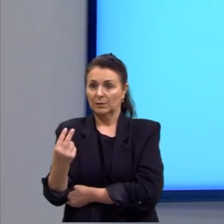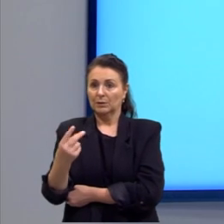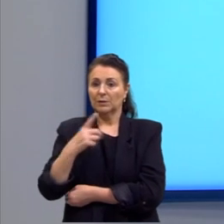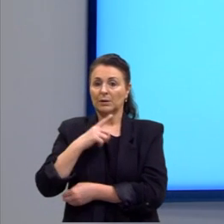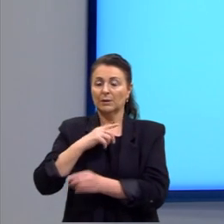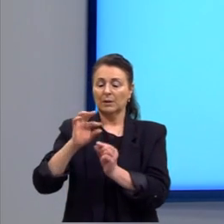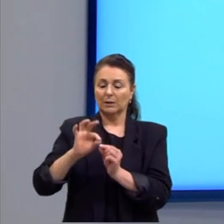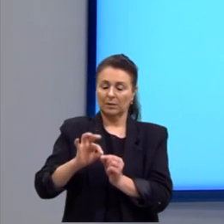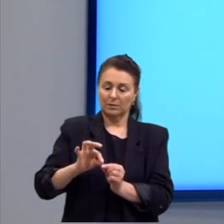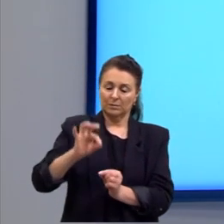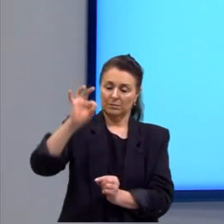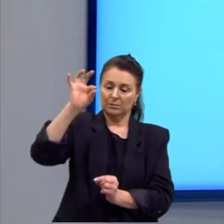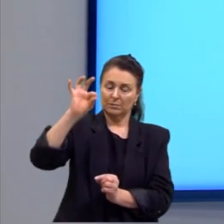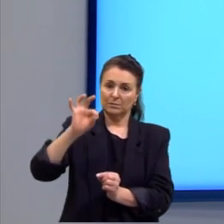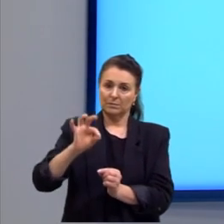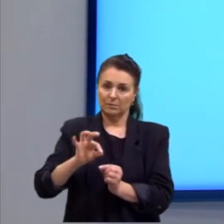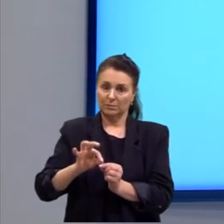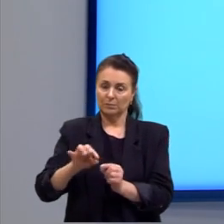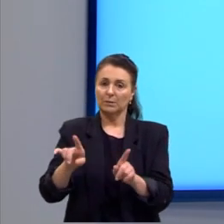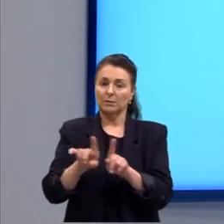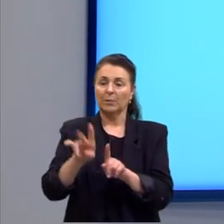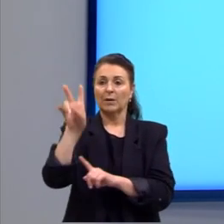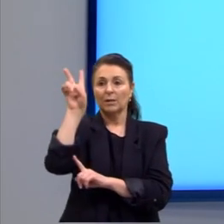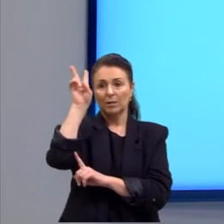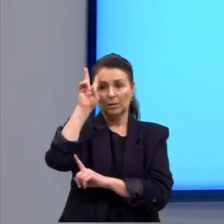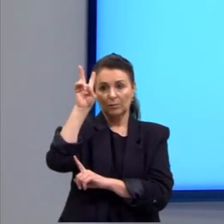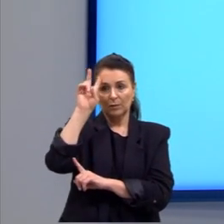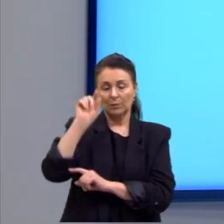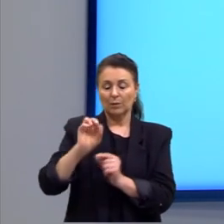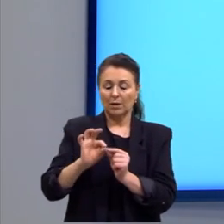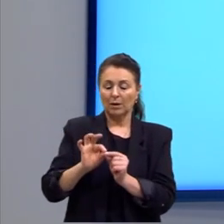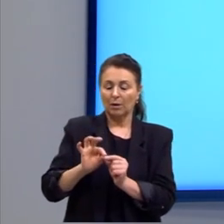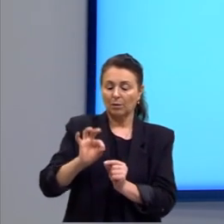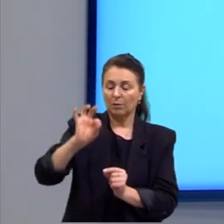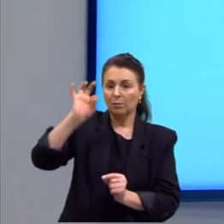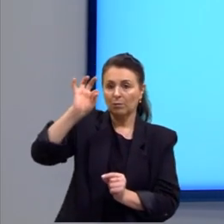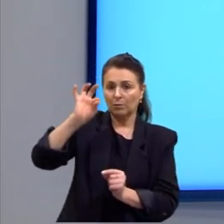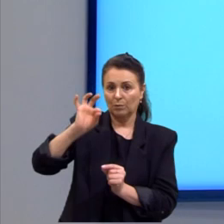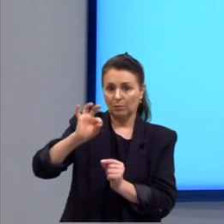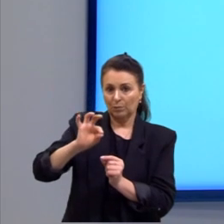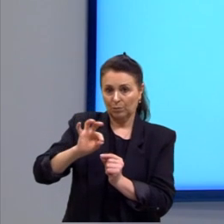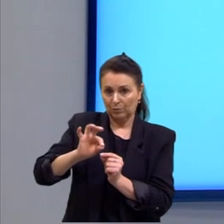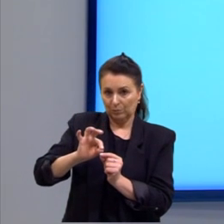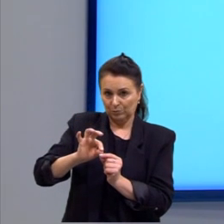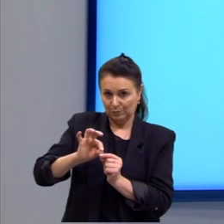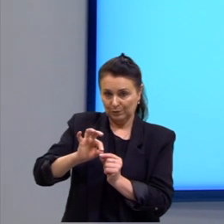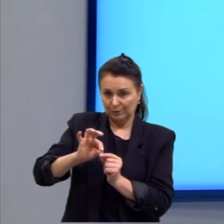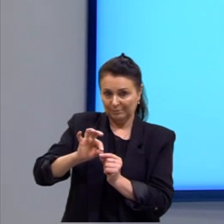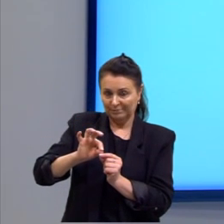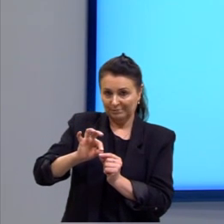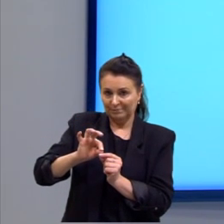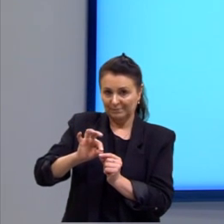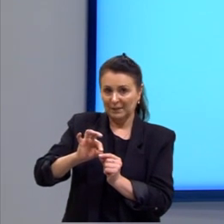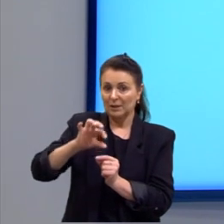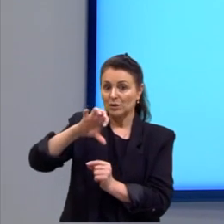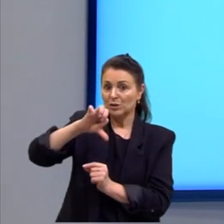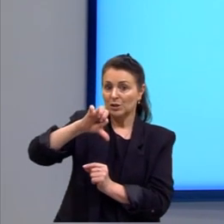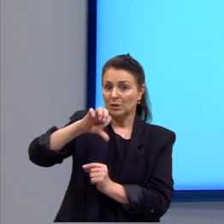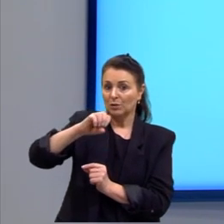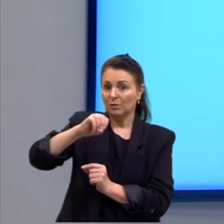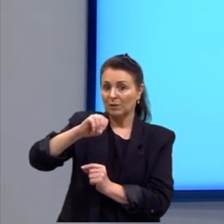aqui ainda foi traçada a altura lembrando sempre que altura é o segmento que forma